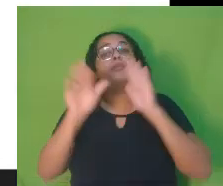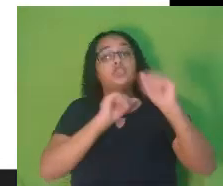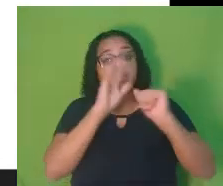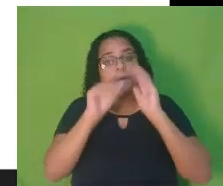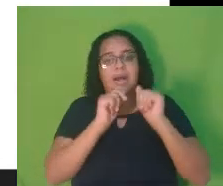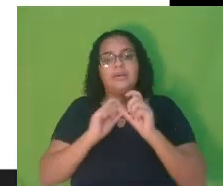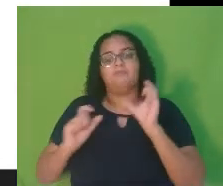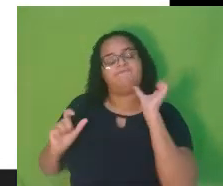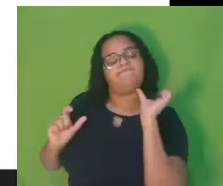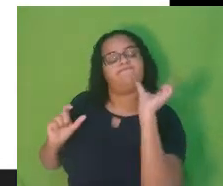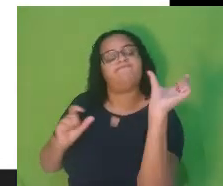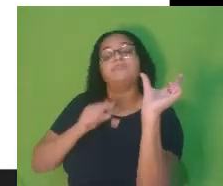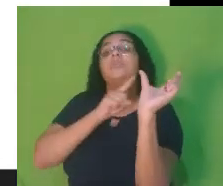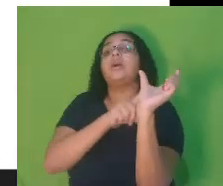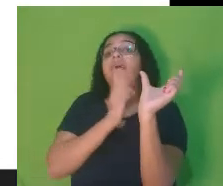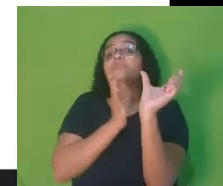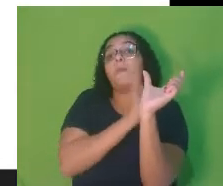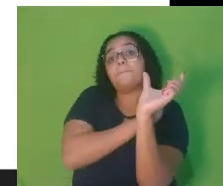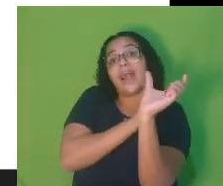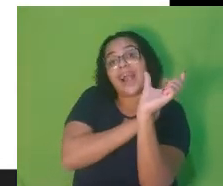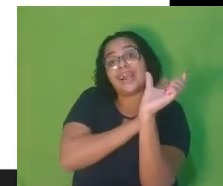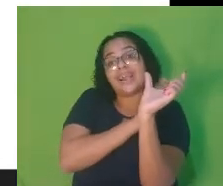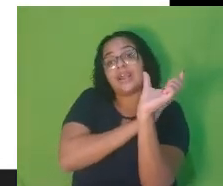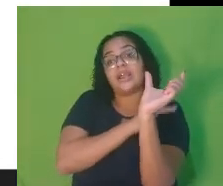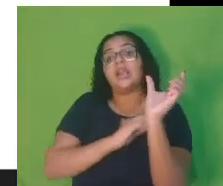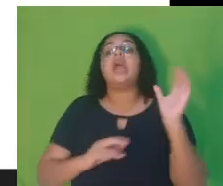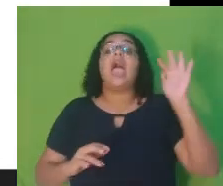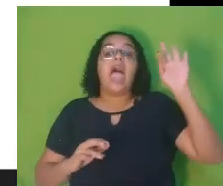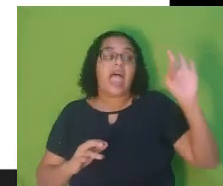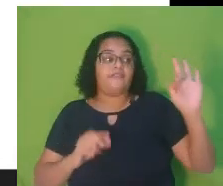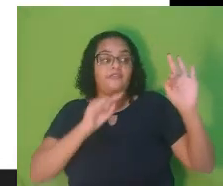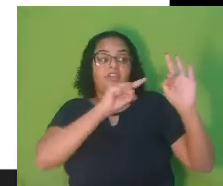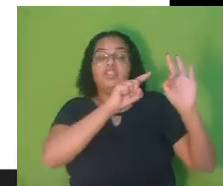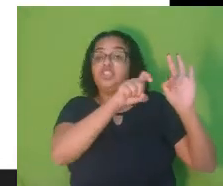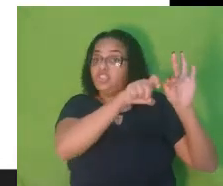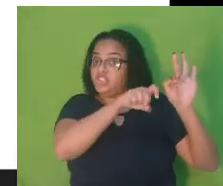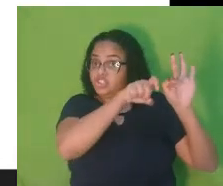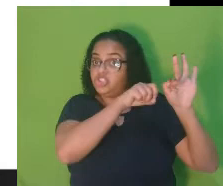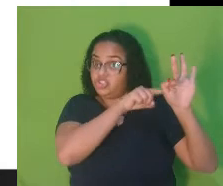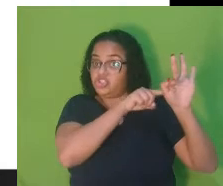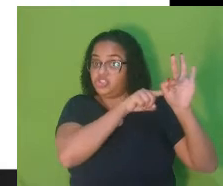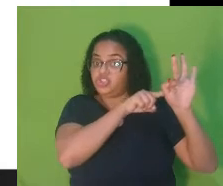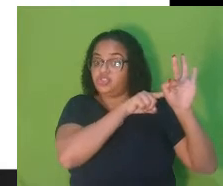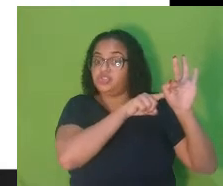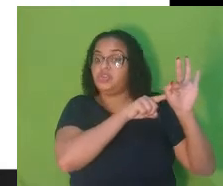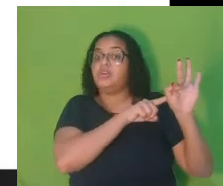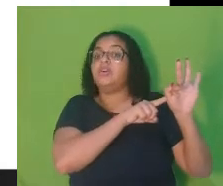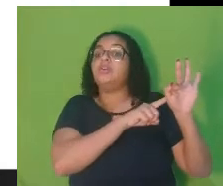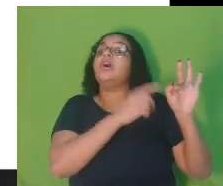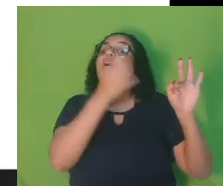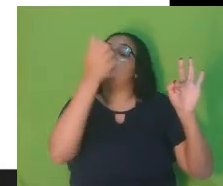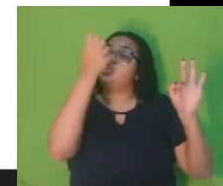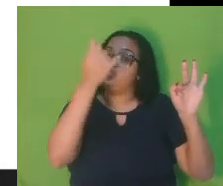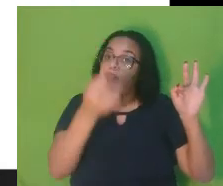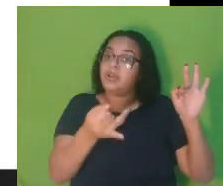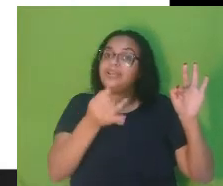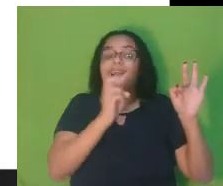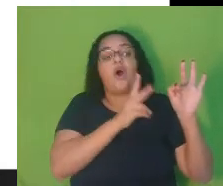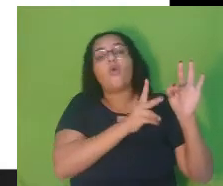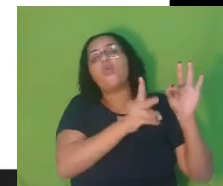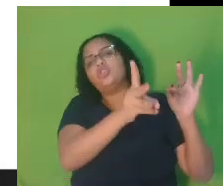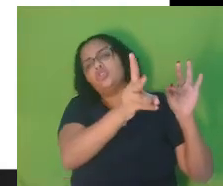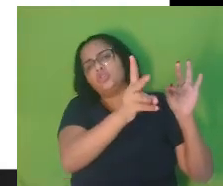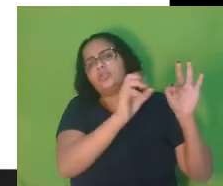Vamos chamar o lado esquerdo da equação de f de x, né? Isso define uma